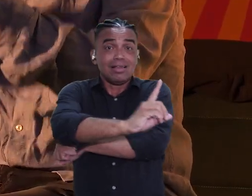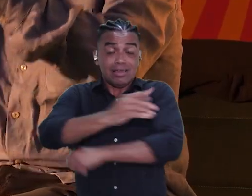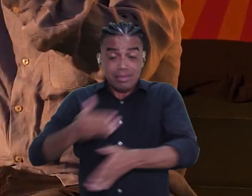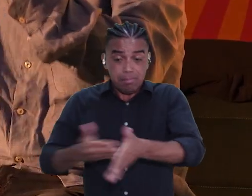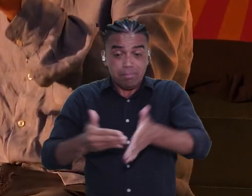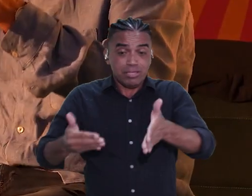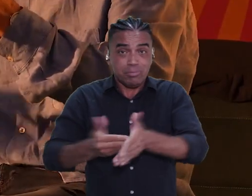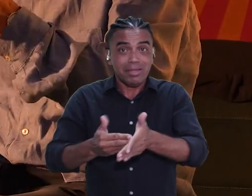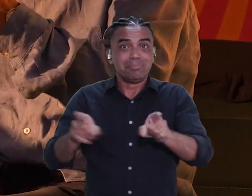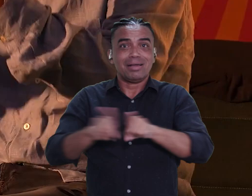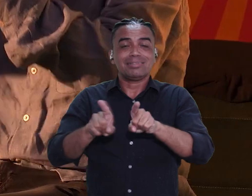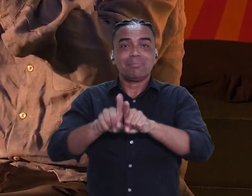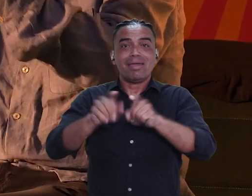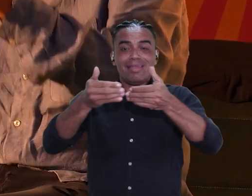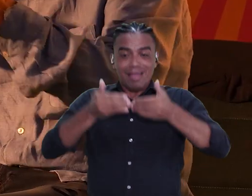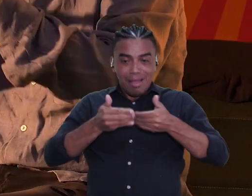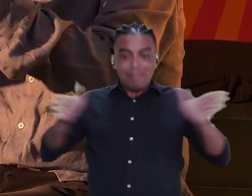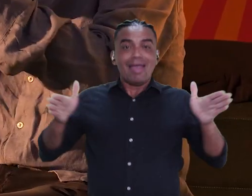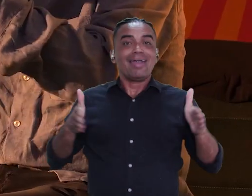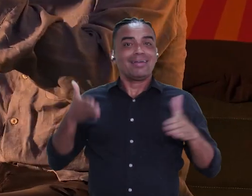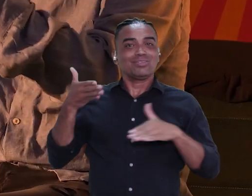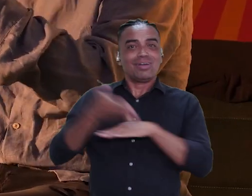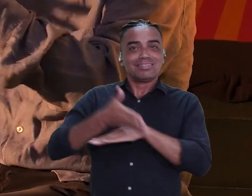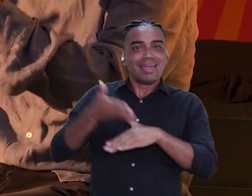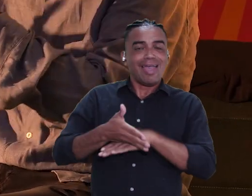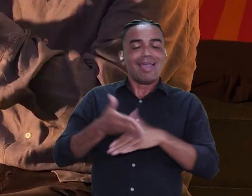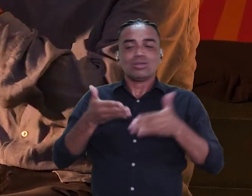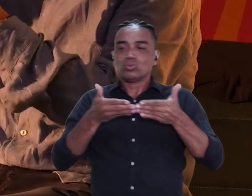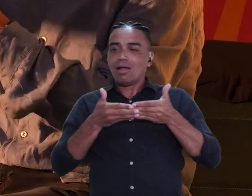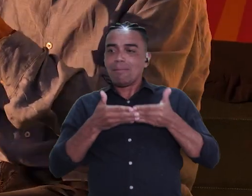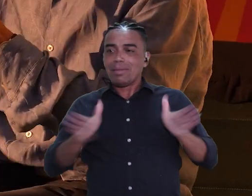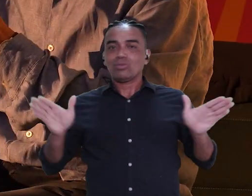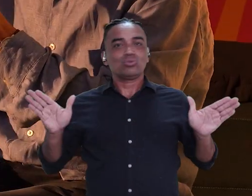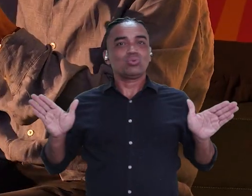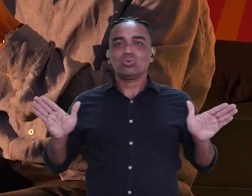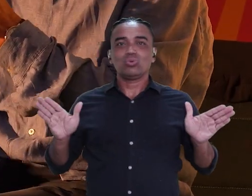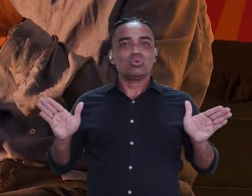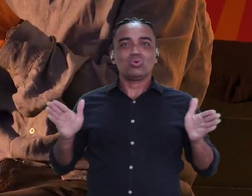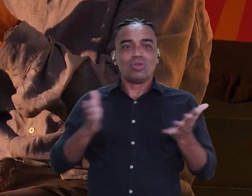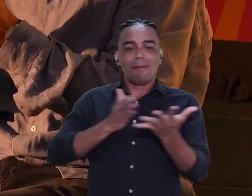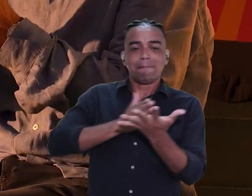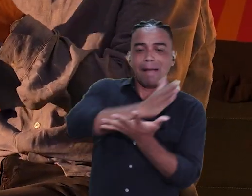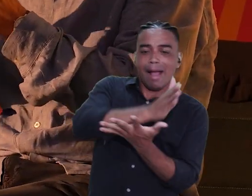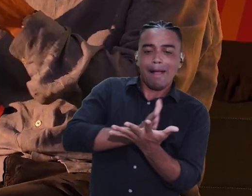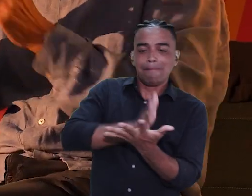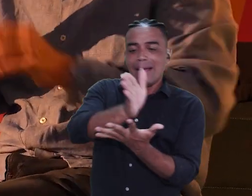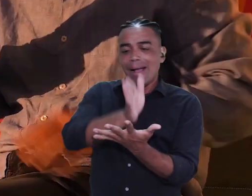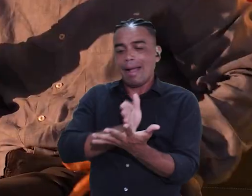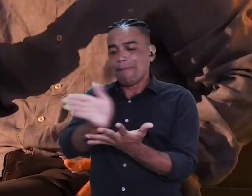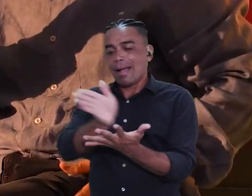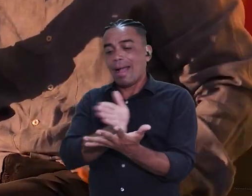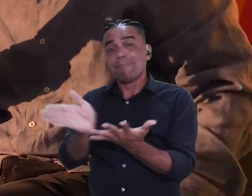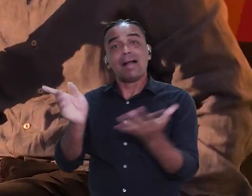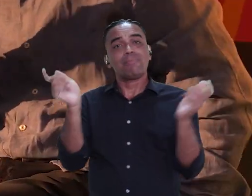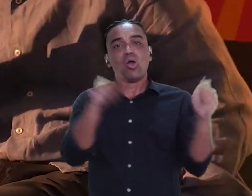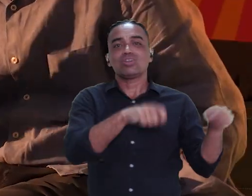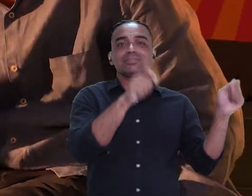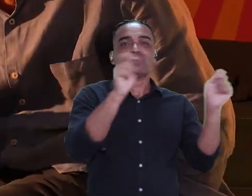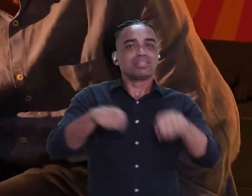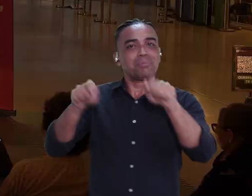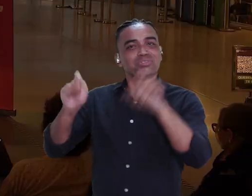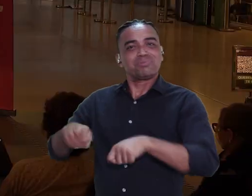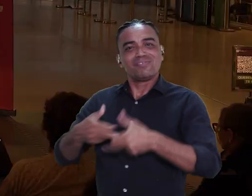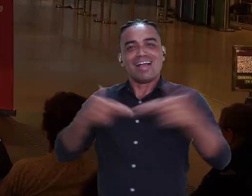como forma, ao mesmo tempo, de acesso ou a abertura, né? Aos cruzamentos e às possibilidades.